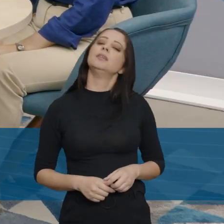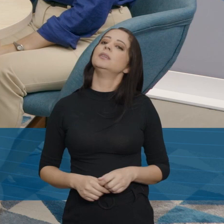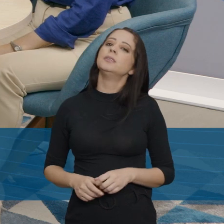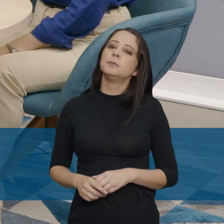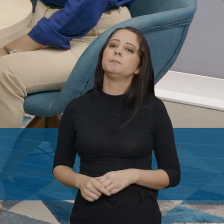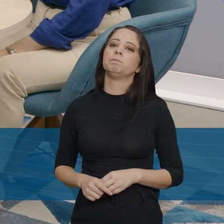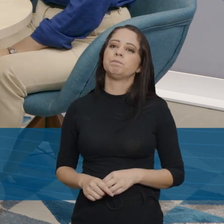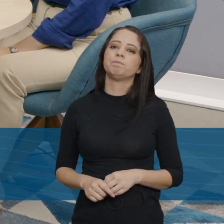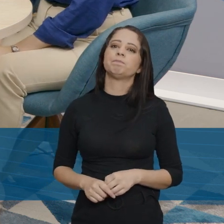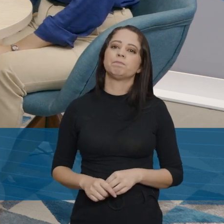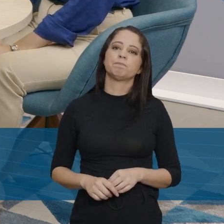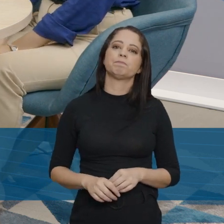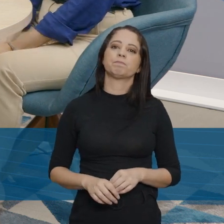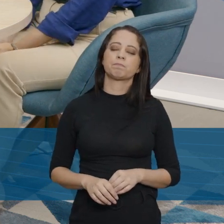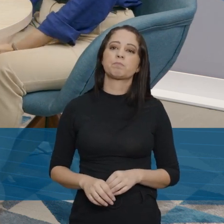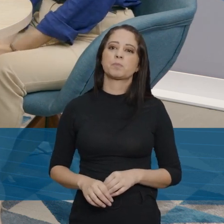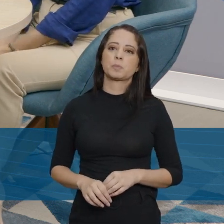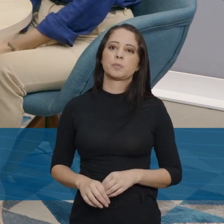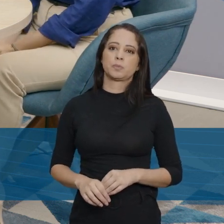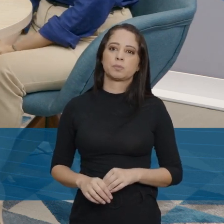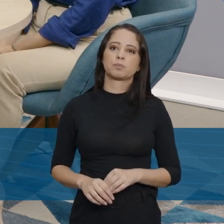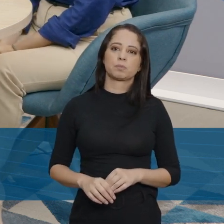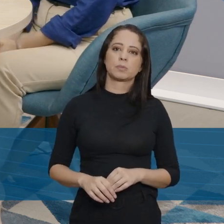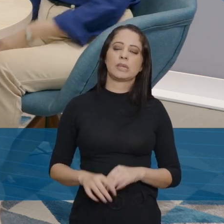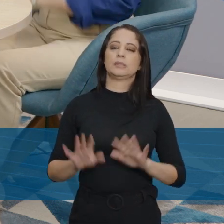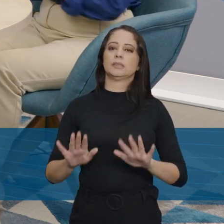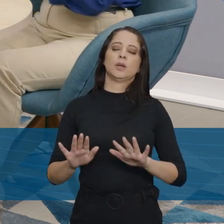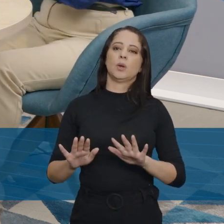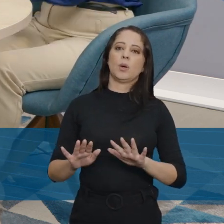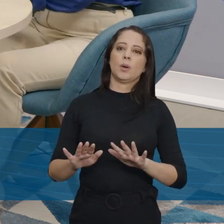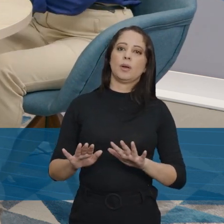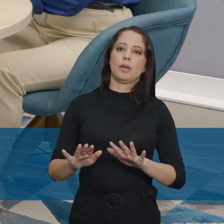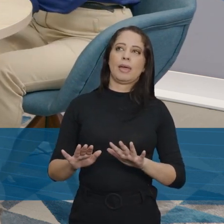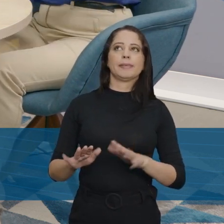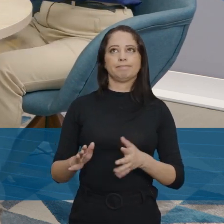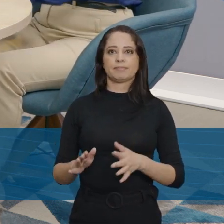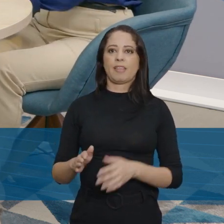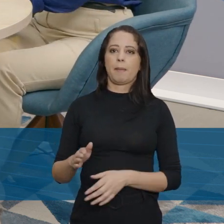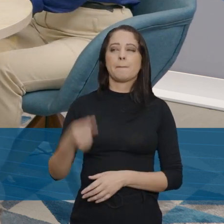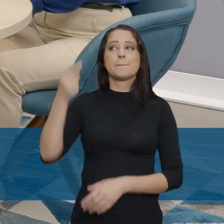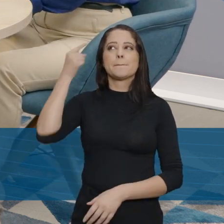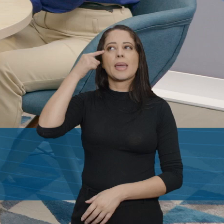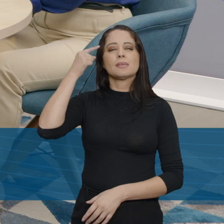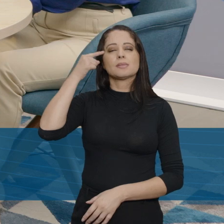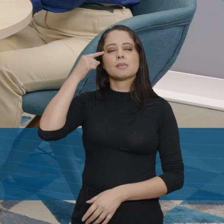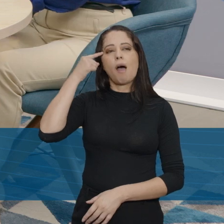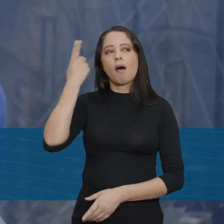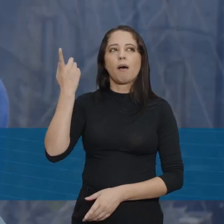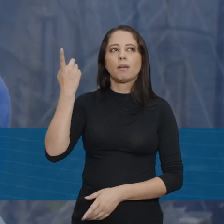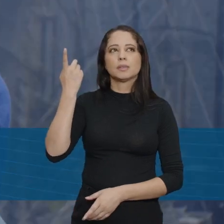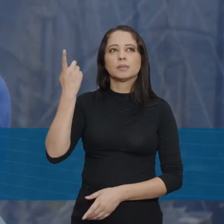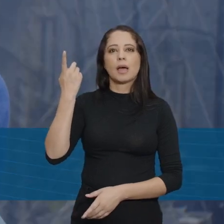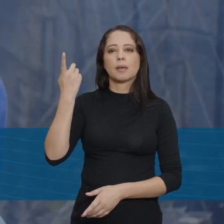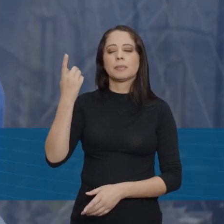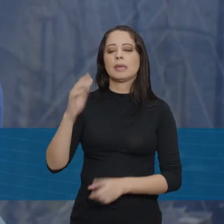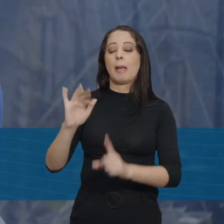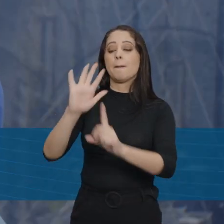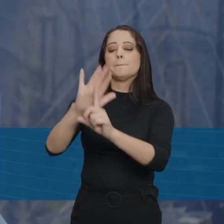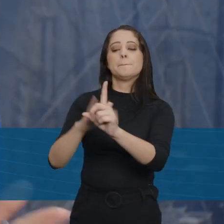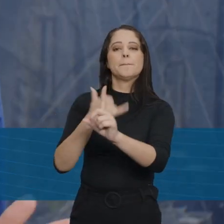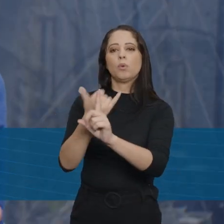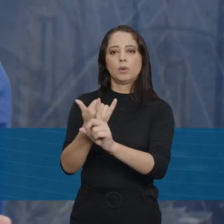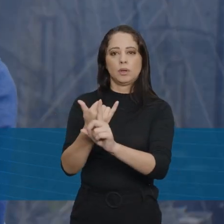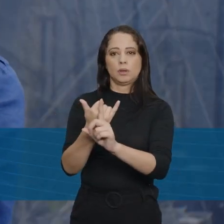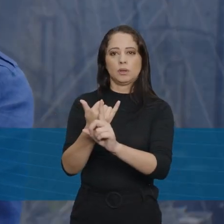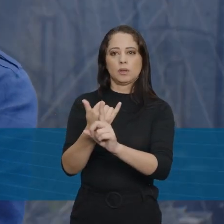evidência. Eu acho que assim, uma das coisas que a gente tem que colocar é que é muito fácil a gente pensar isso, que a gente sempre olha para o